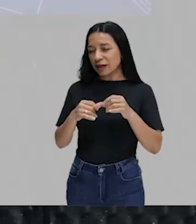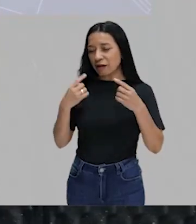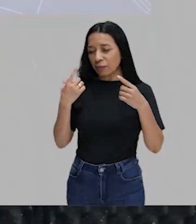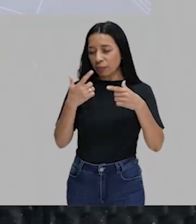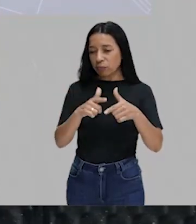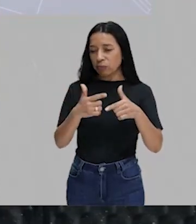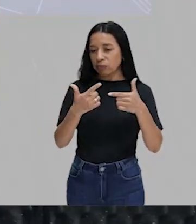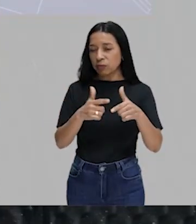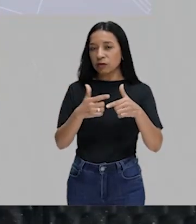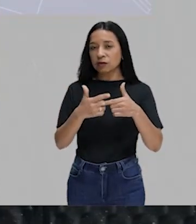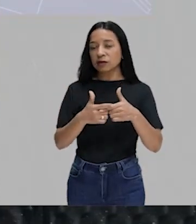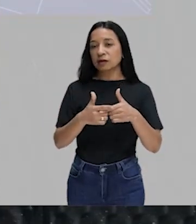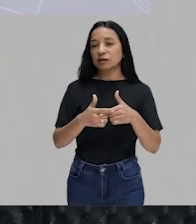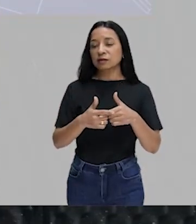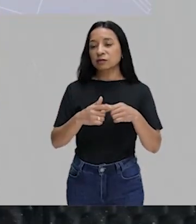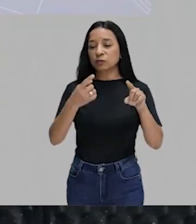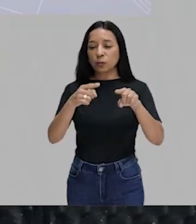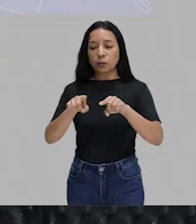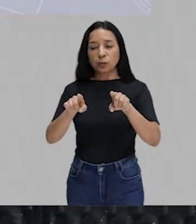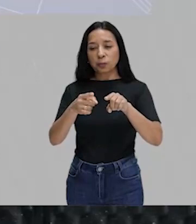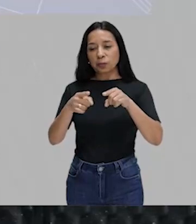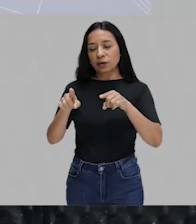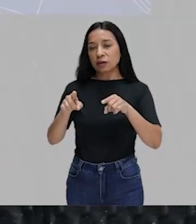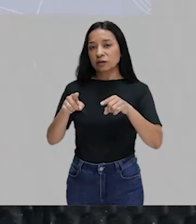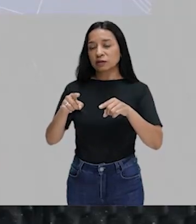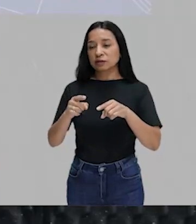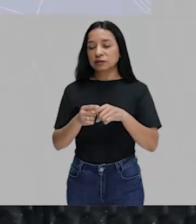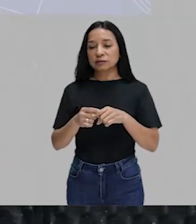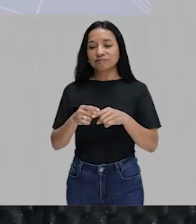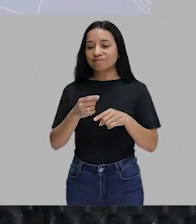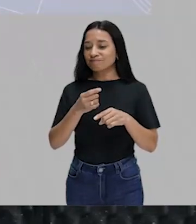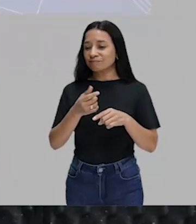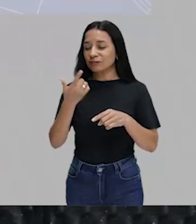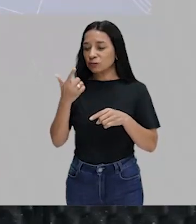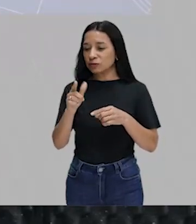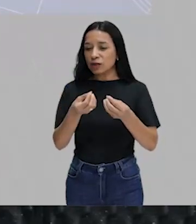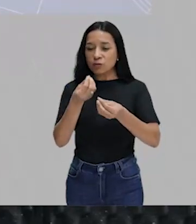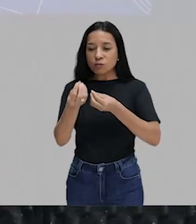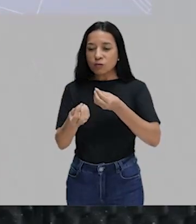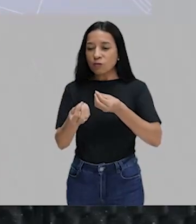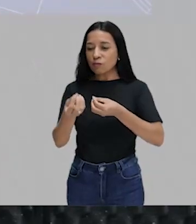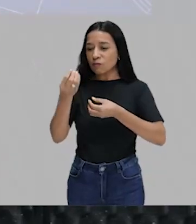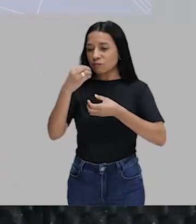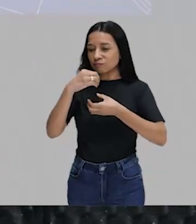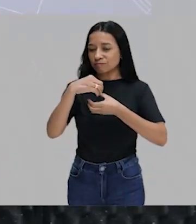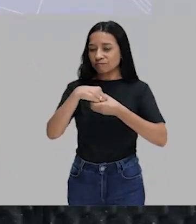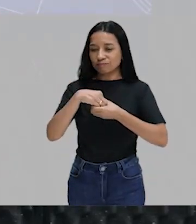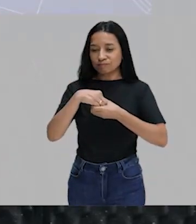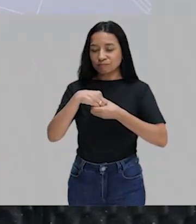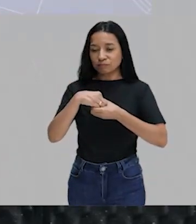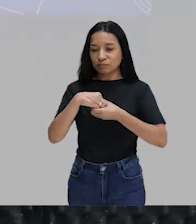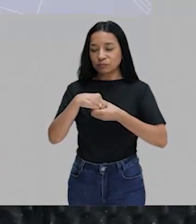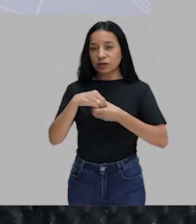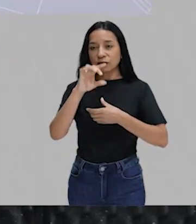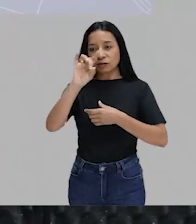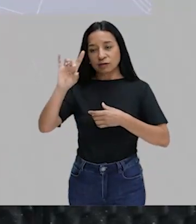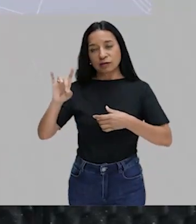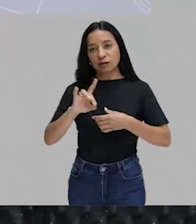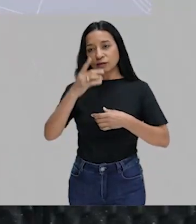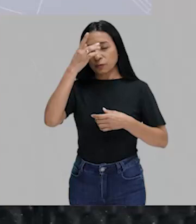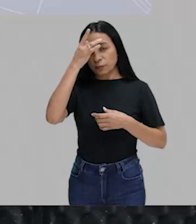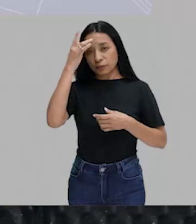não se afinam bem com o nosso gosto musical. Por quê? Porque o gosto é educado. Então, cada pessoa